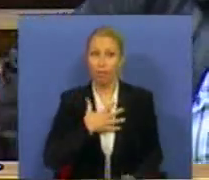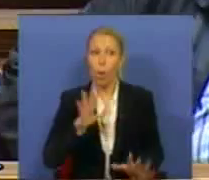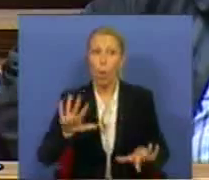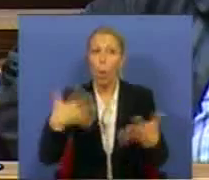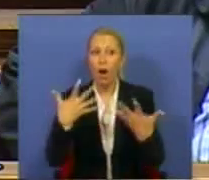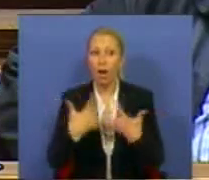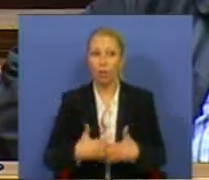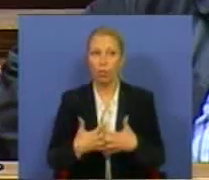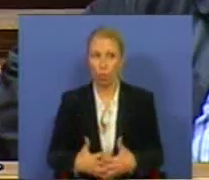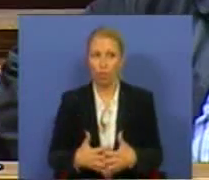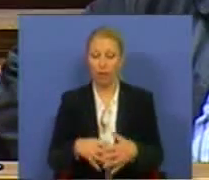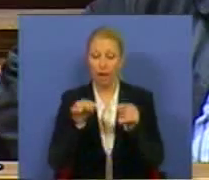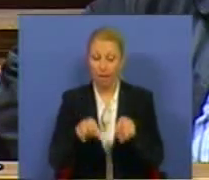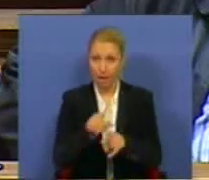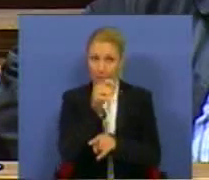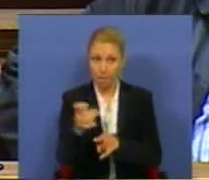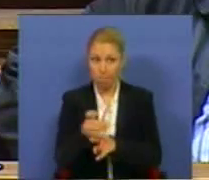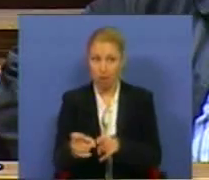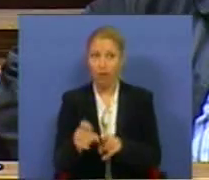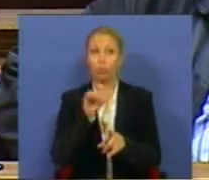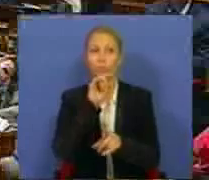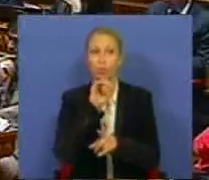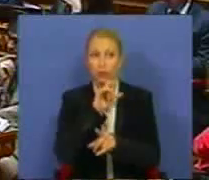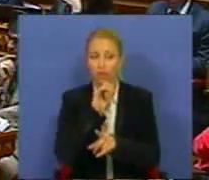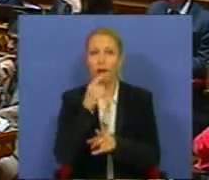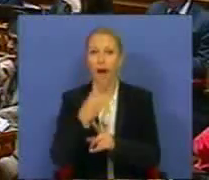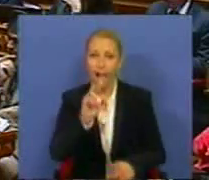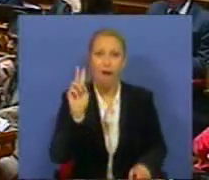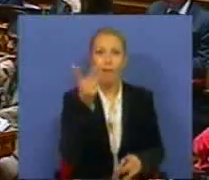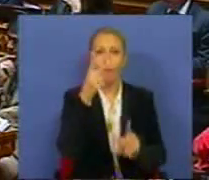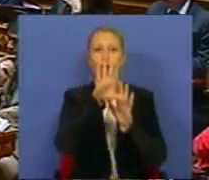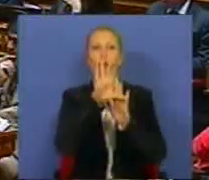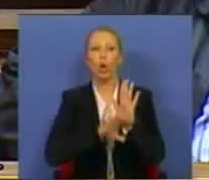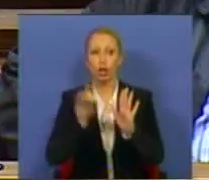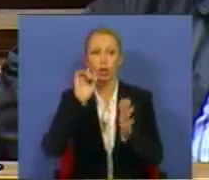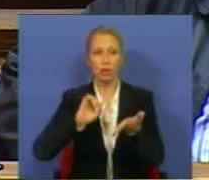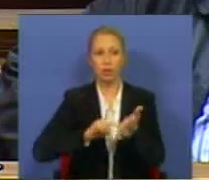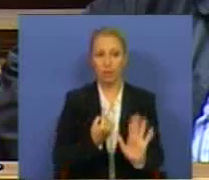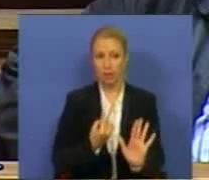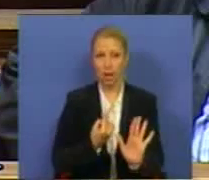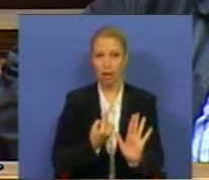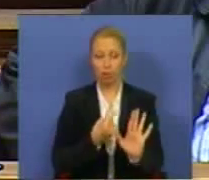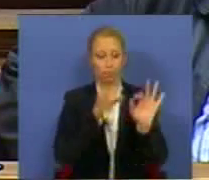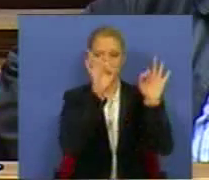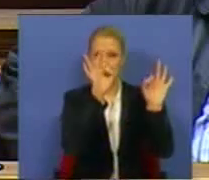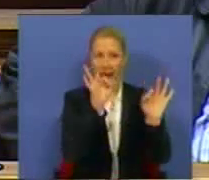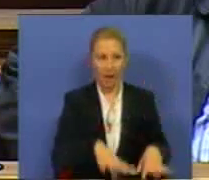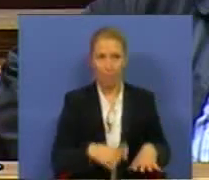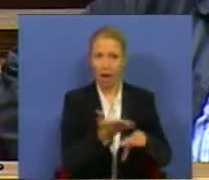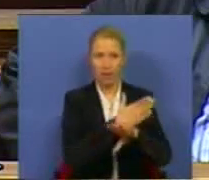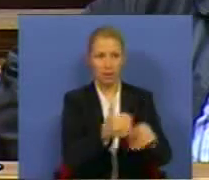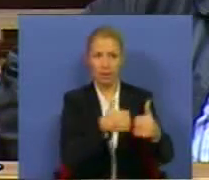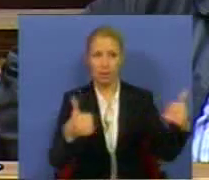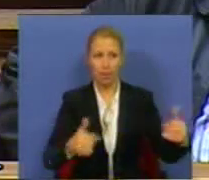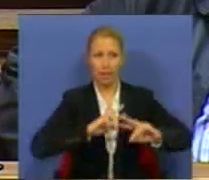para que esta pacificação seja possível, há duas condições essenciais: acabar com a divisão da